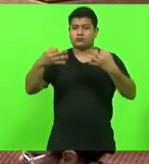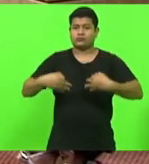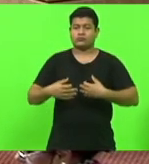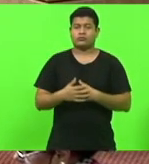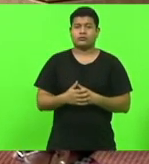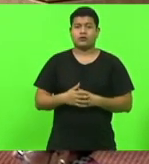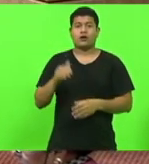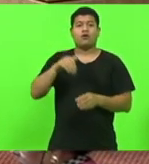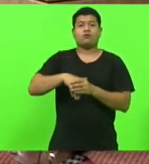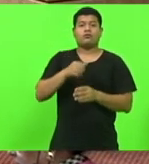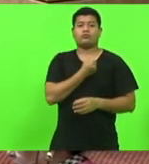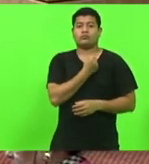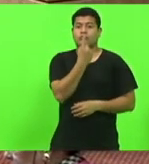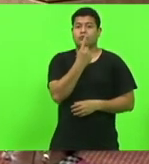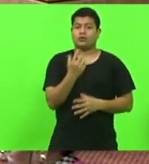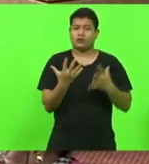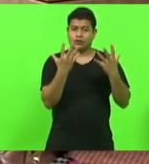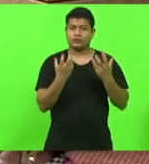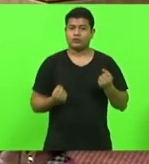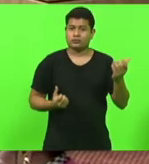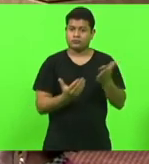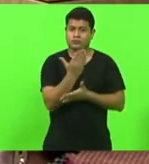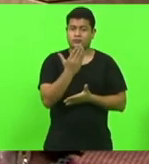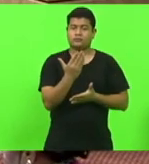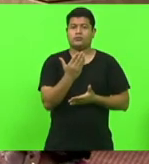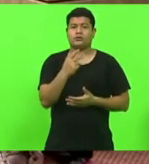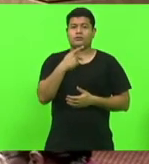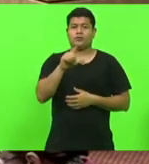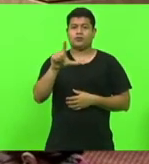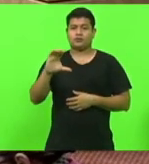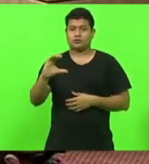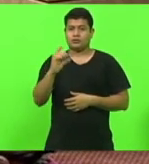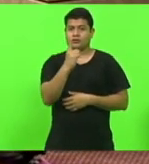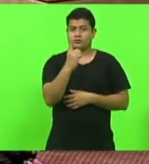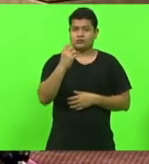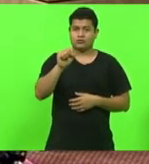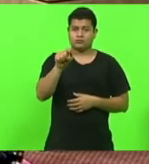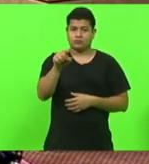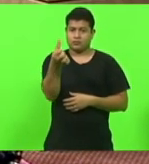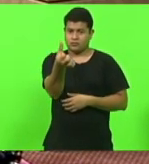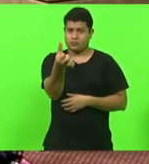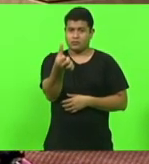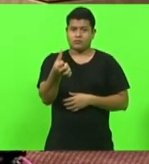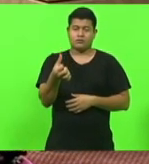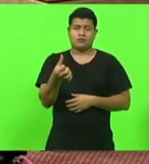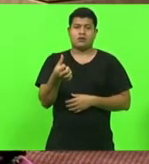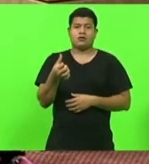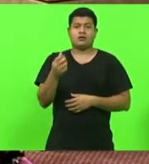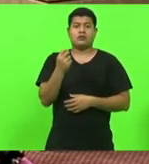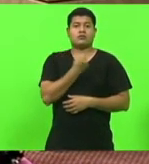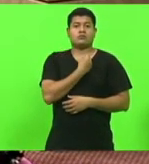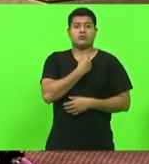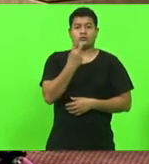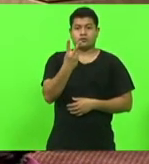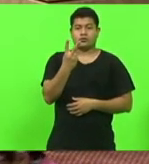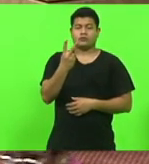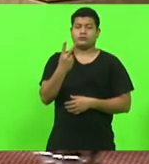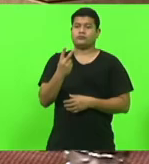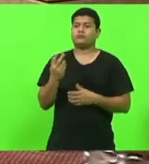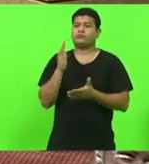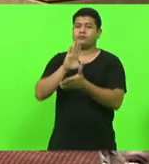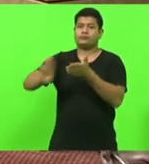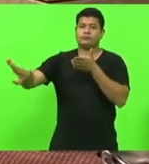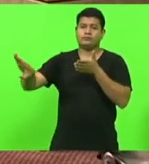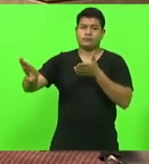vota um, aprova o PLC 18.6, quem vota dois, rejeita o projeto.